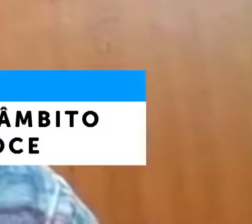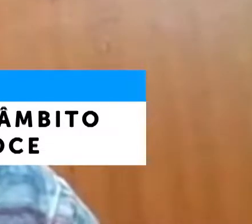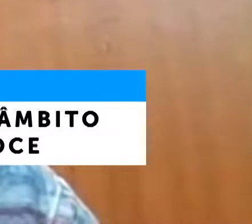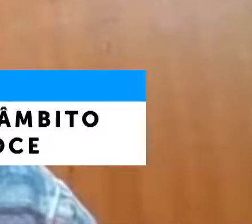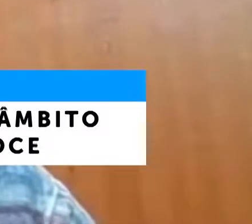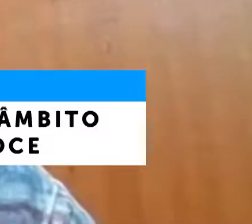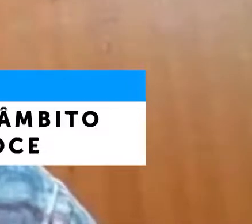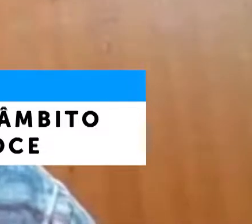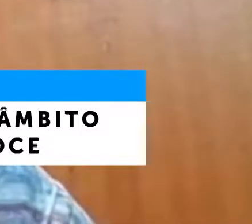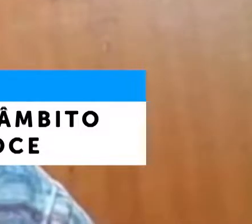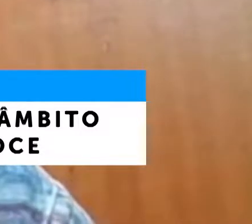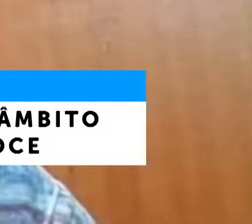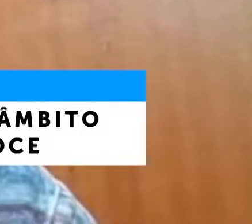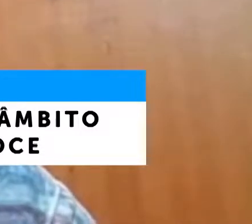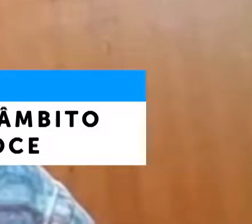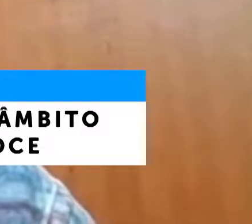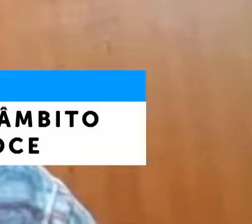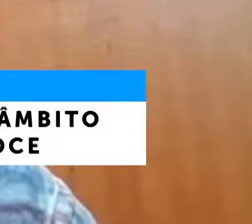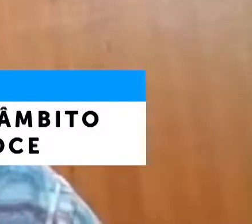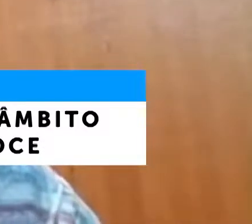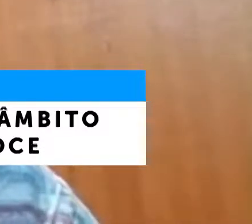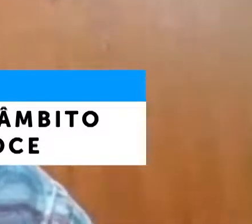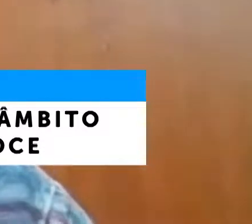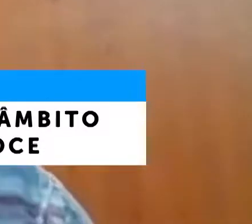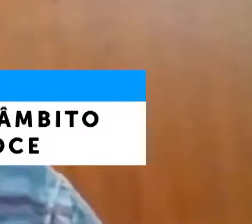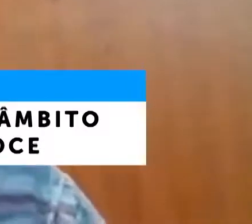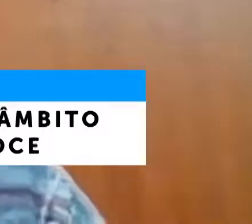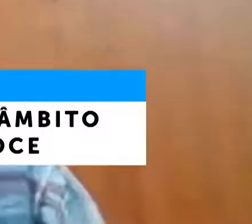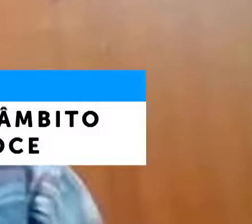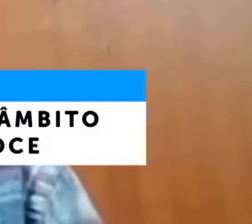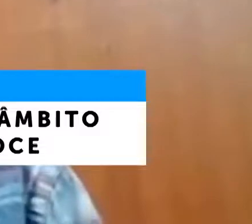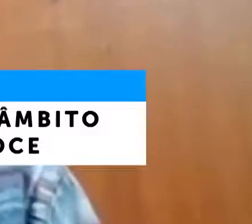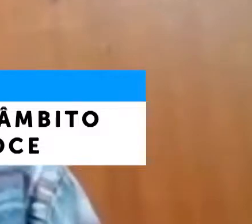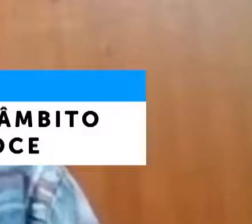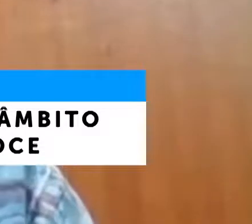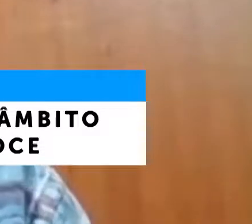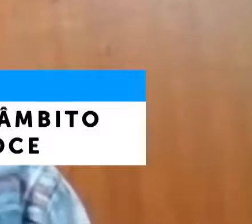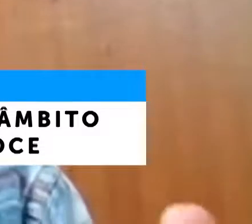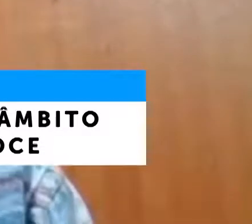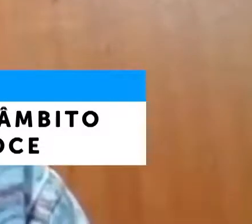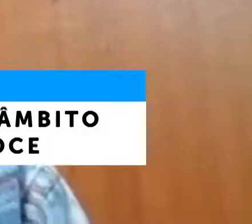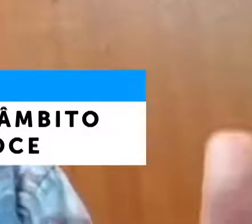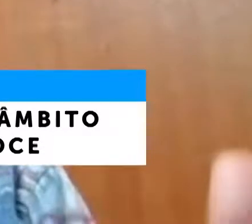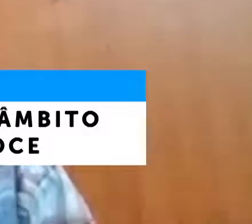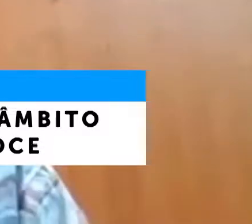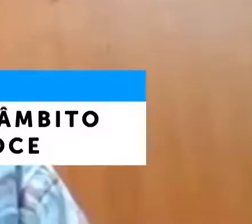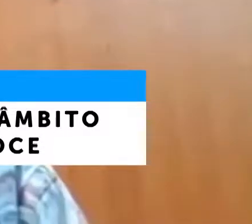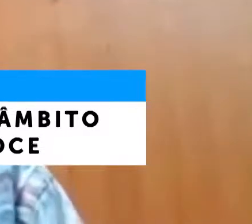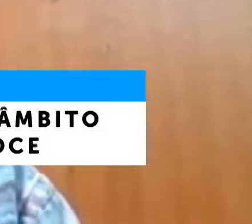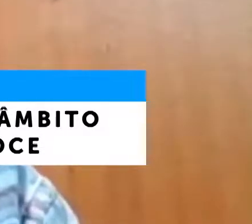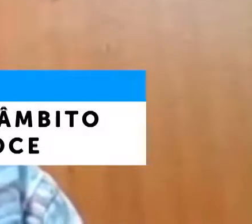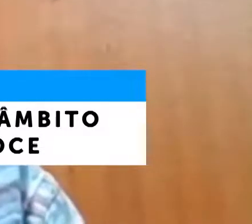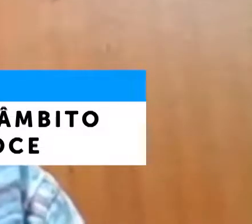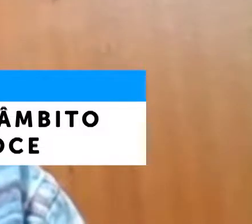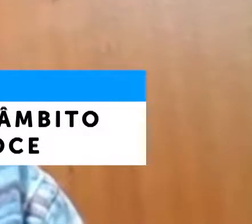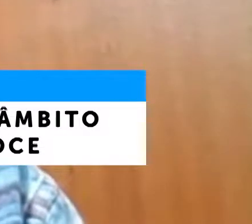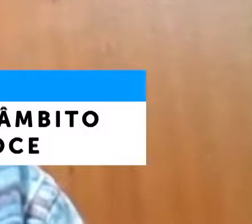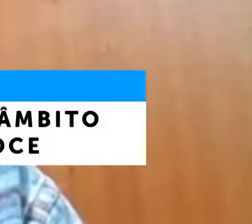do nosso estado, até porque a grande maioria não, a totalidade se prepara,